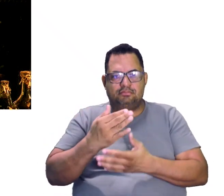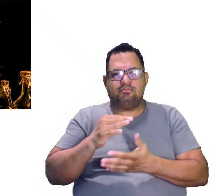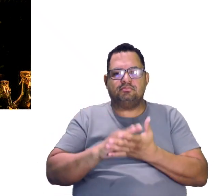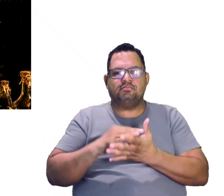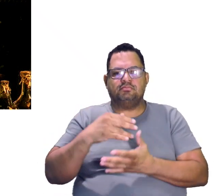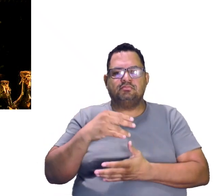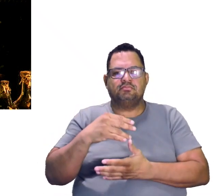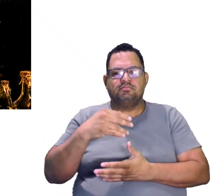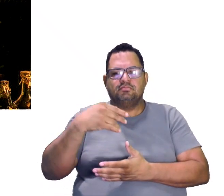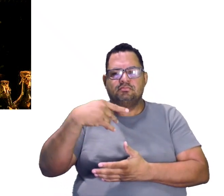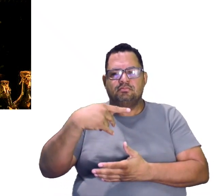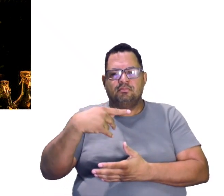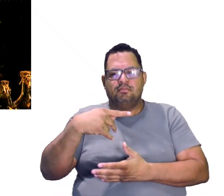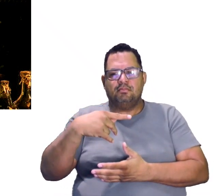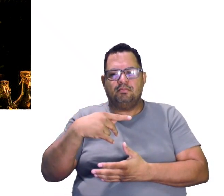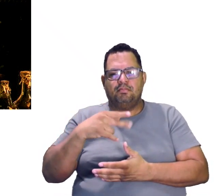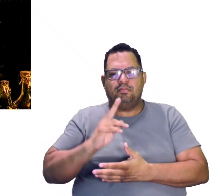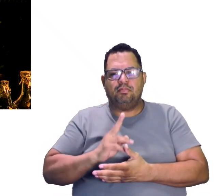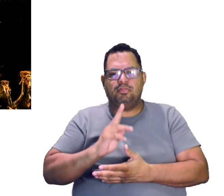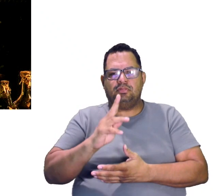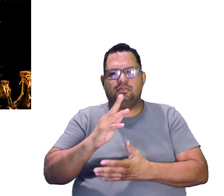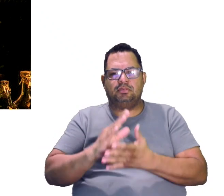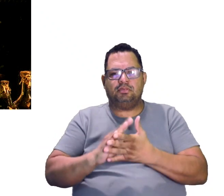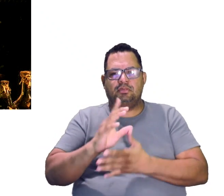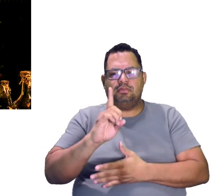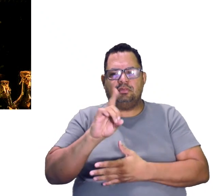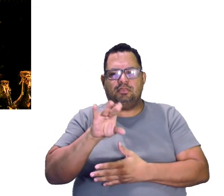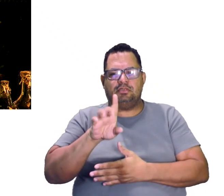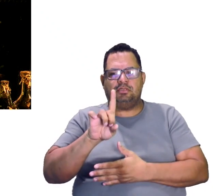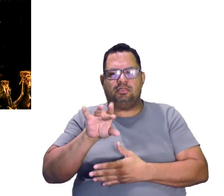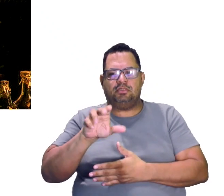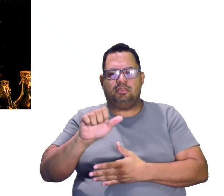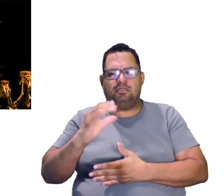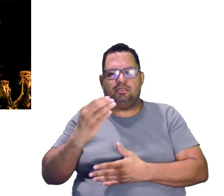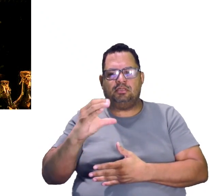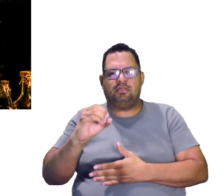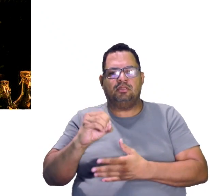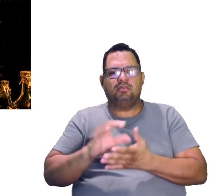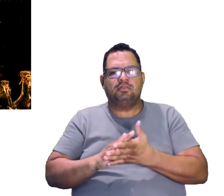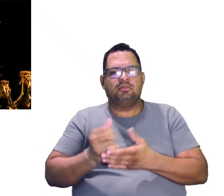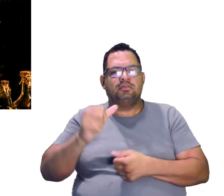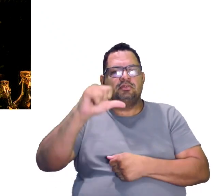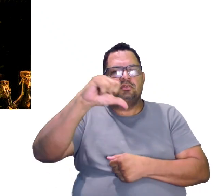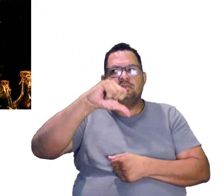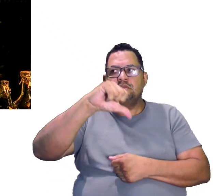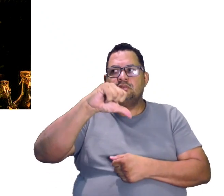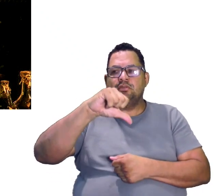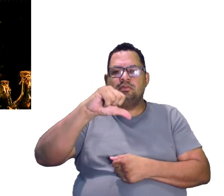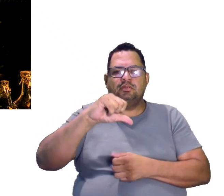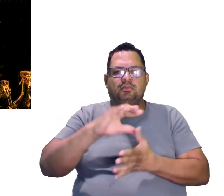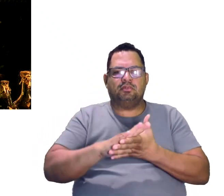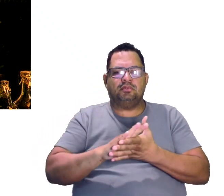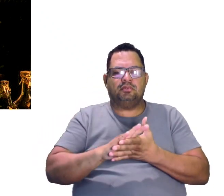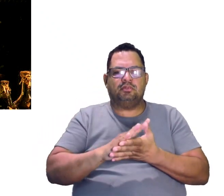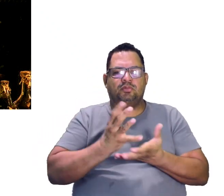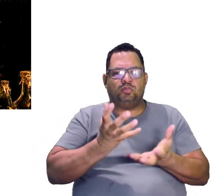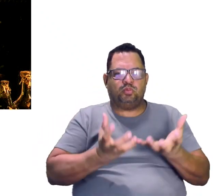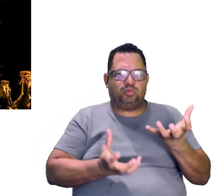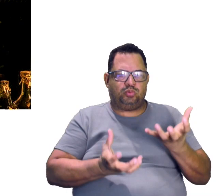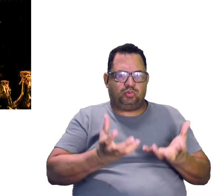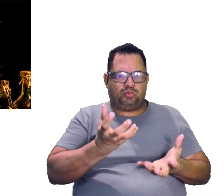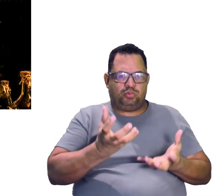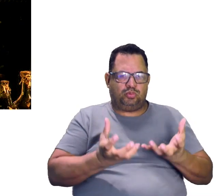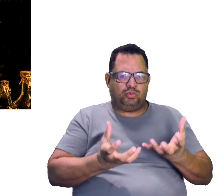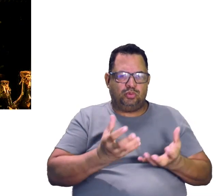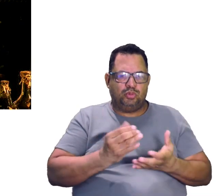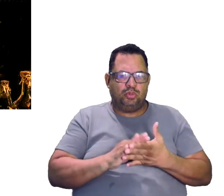destilação, aonde você tem aqui no recipiente, ele colocava aqui uma substância, tal, ele aquecia e